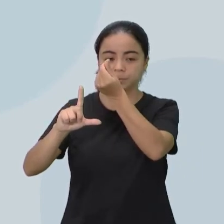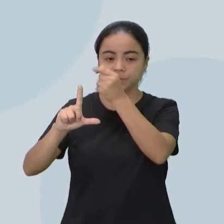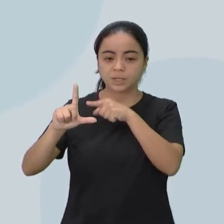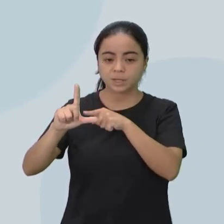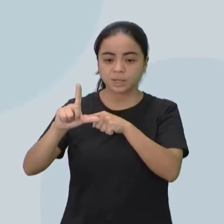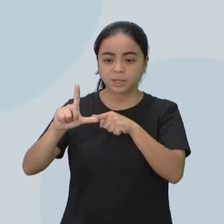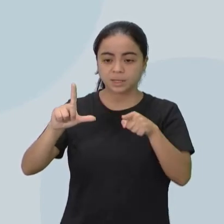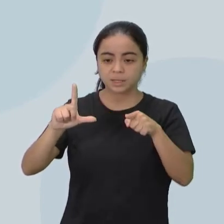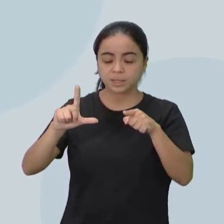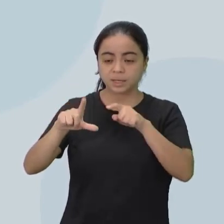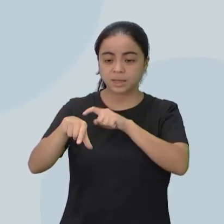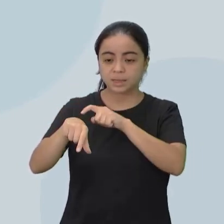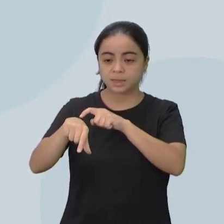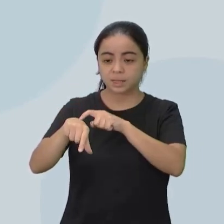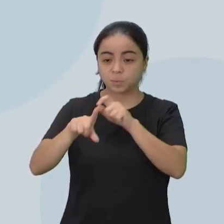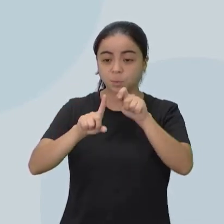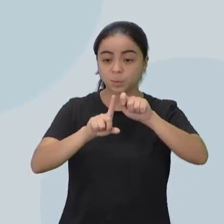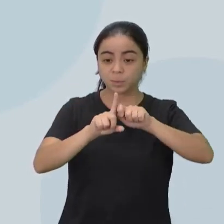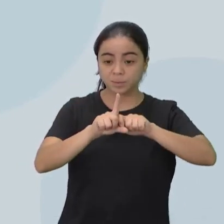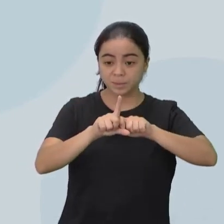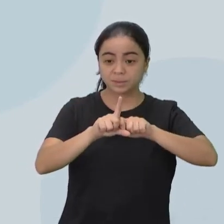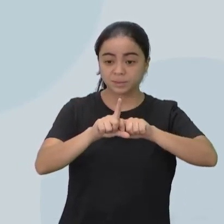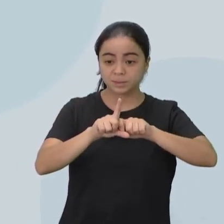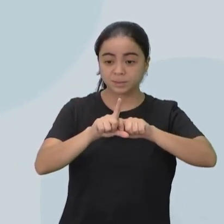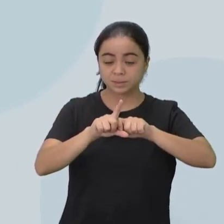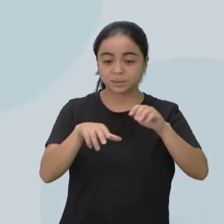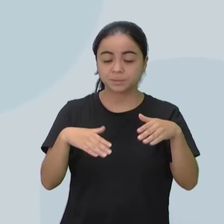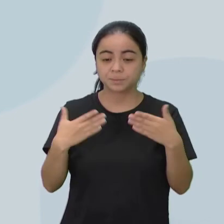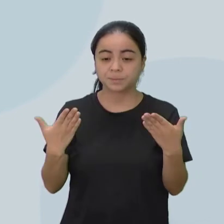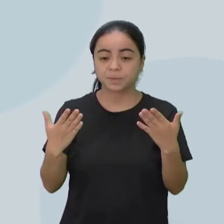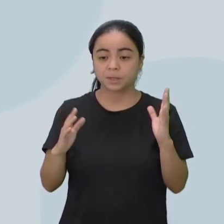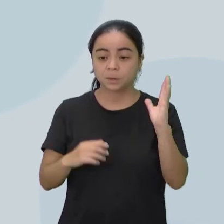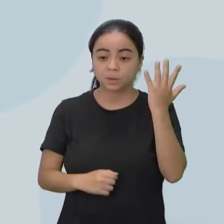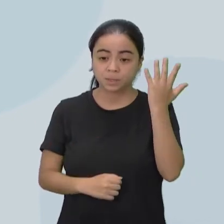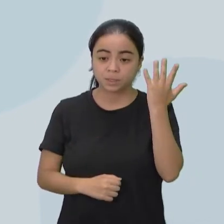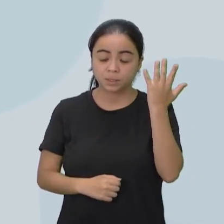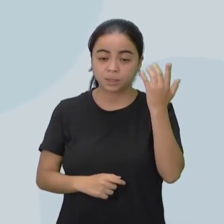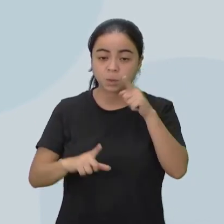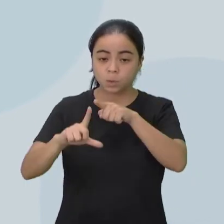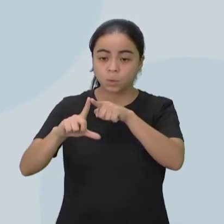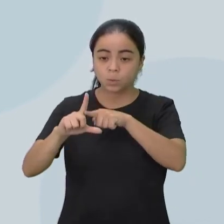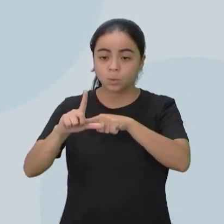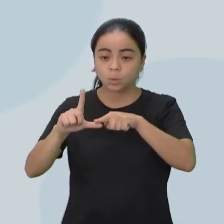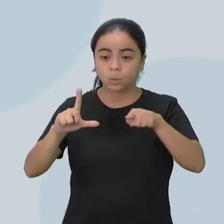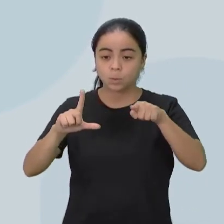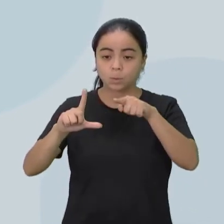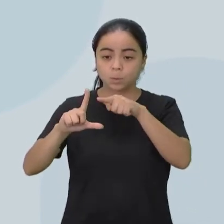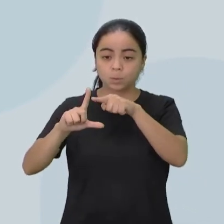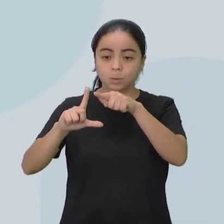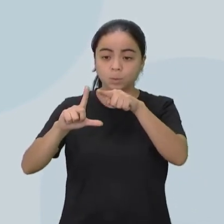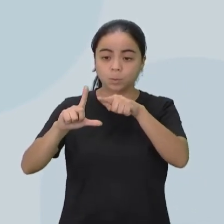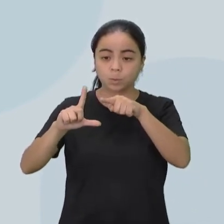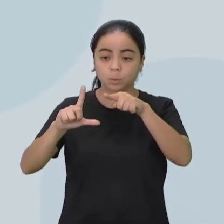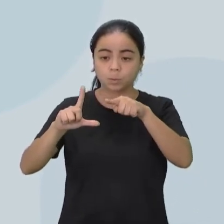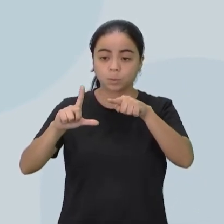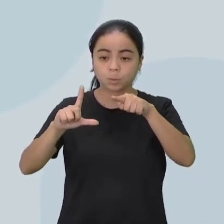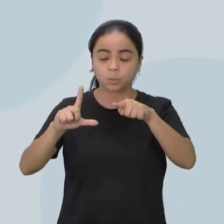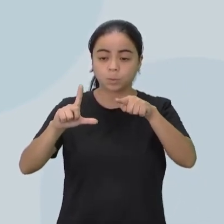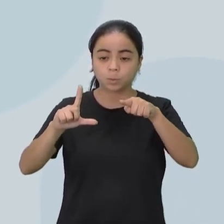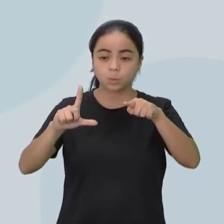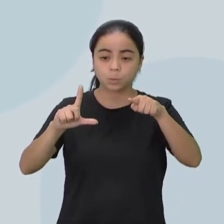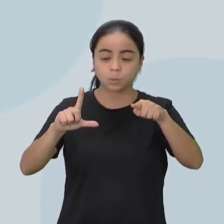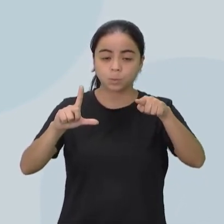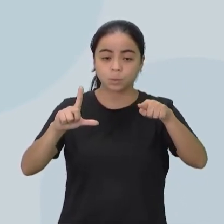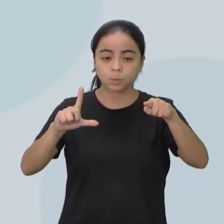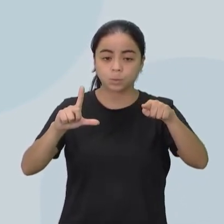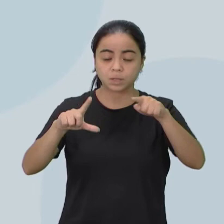eixo tempo em meses, não é isso? Então, o que que acontece? O lucro tem quedas iguais em dinheiro